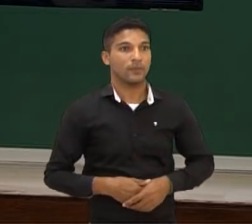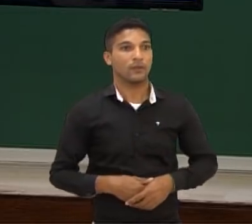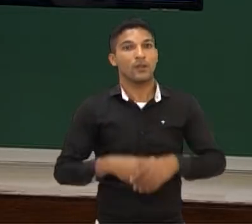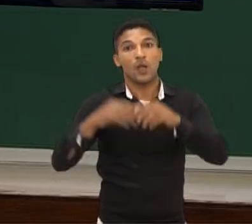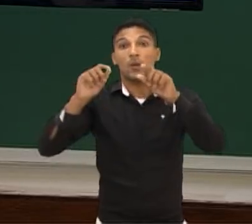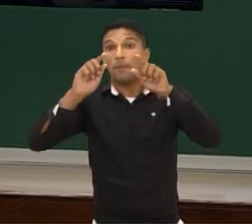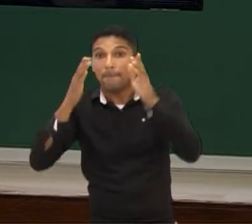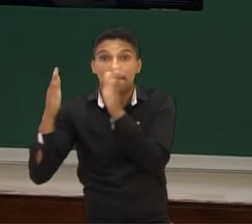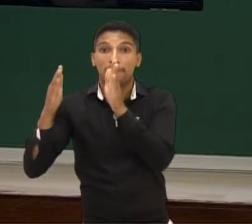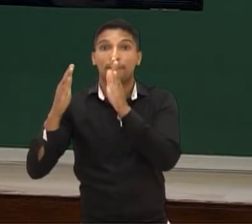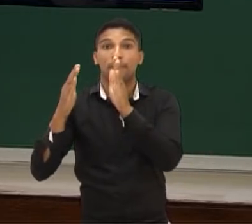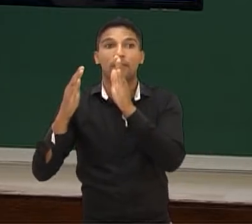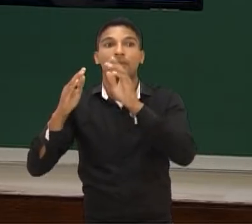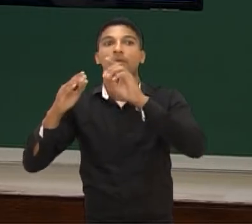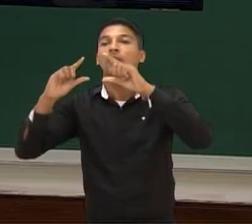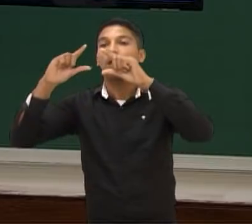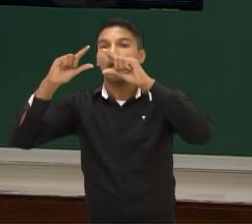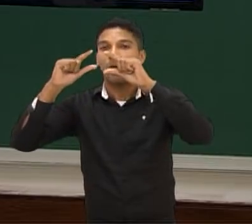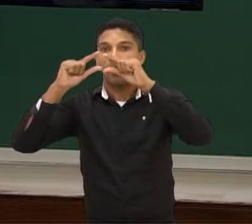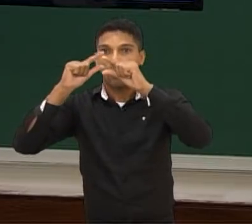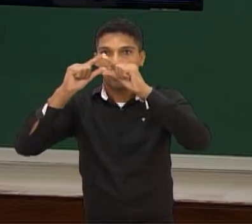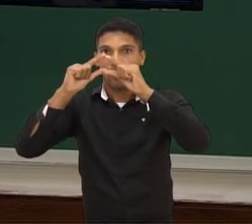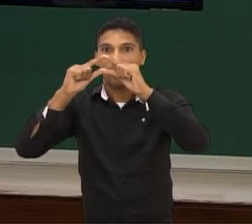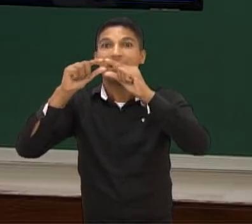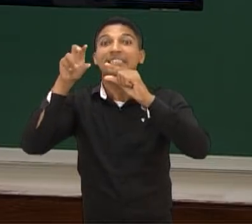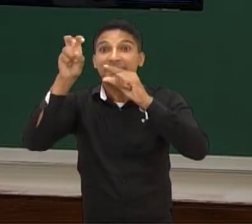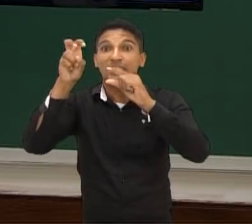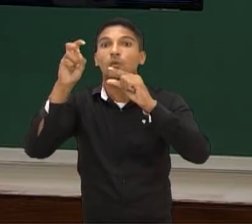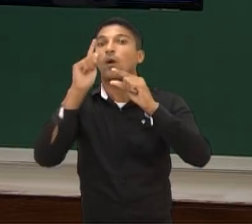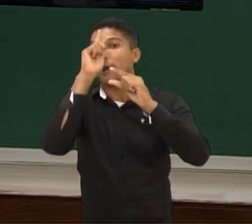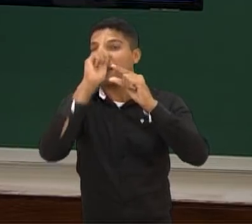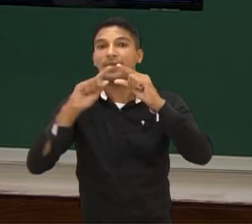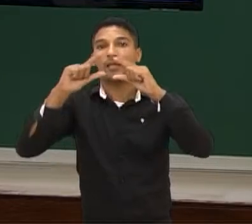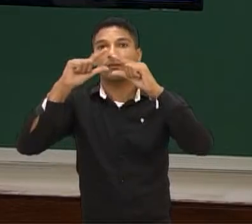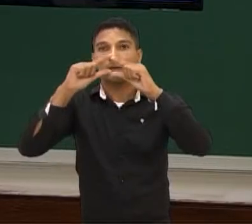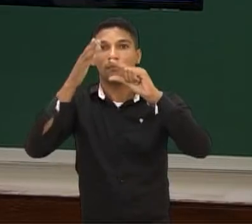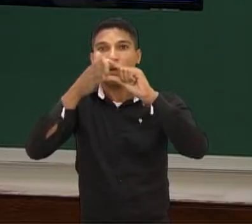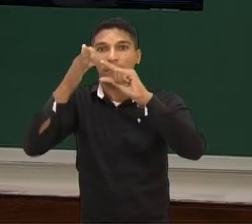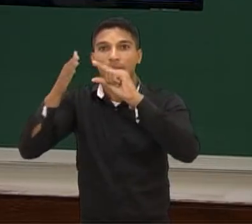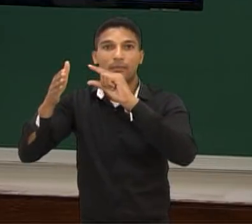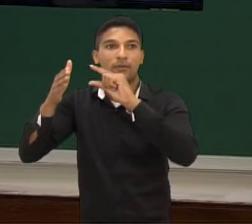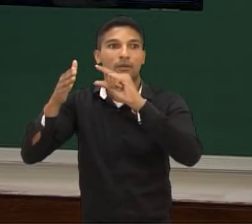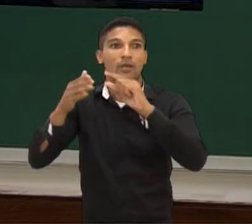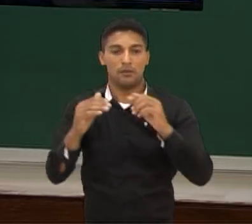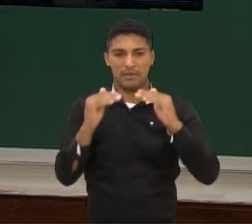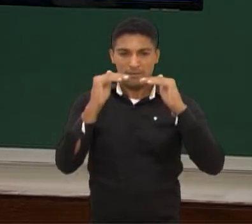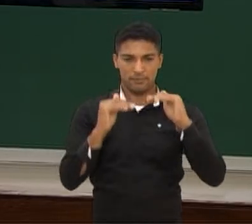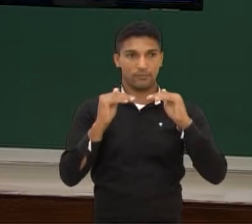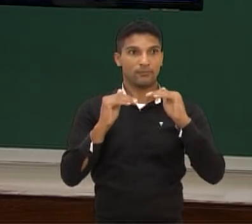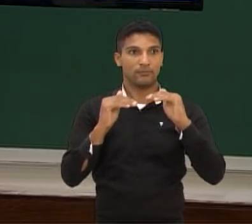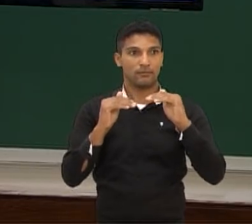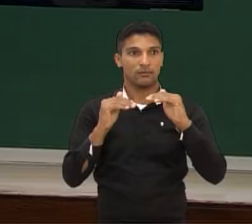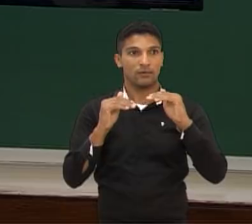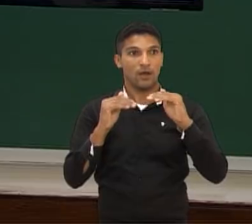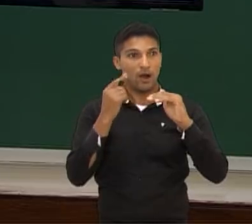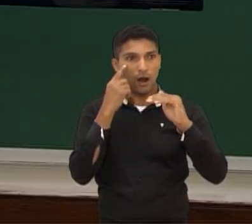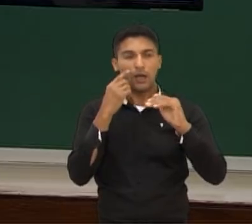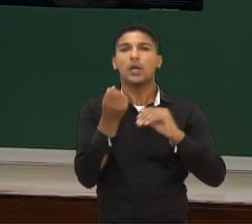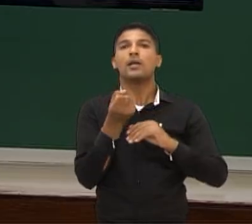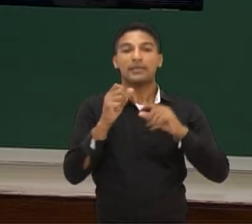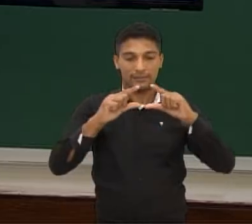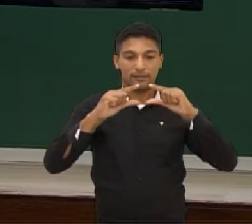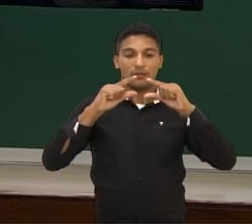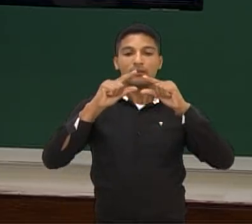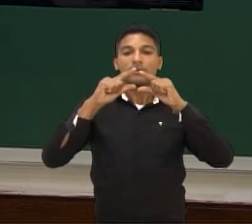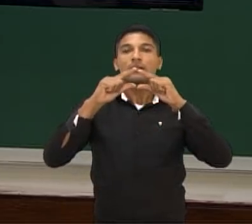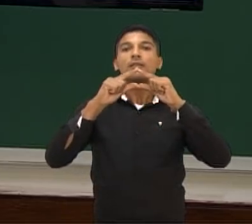5 estão em amarelo. Mas verifiquem o terceiro. Eu também tenho 5 partes, mas apenas quantas estão em amarelo? São